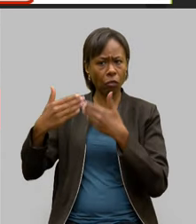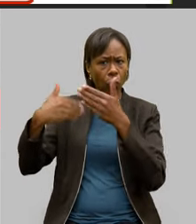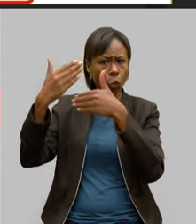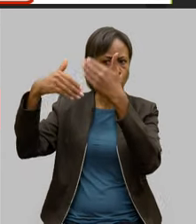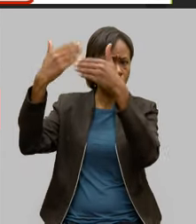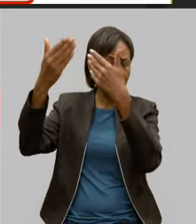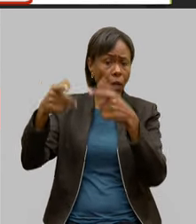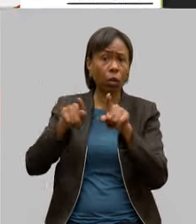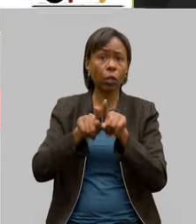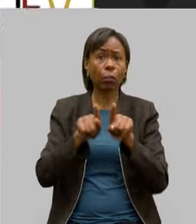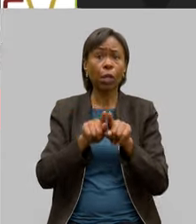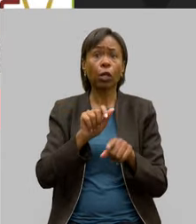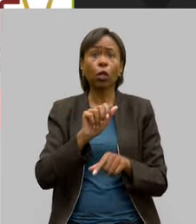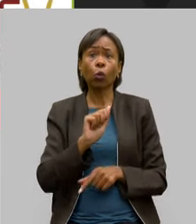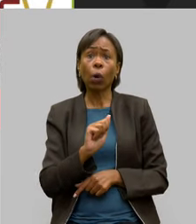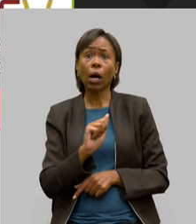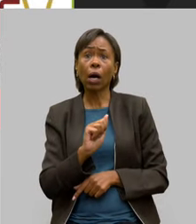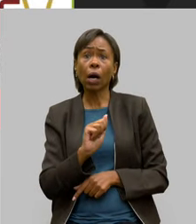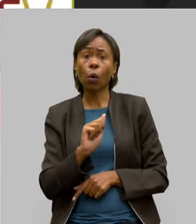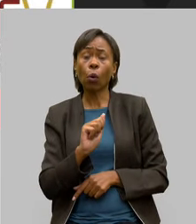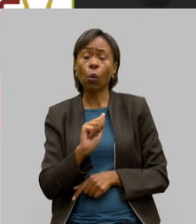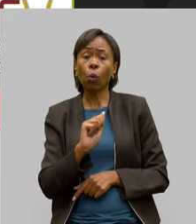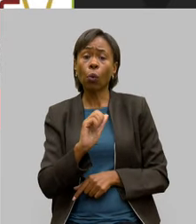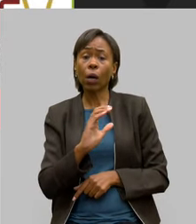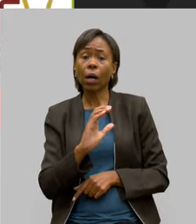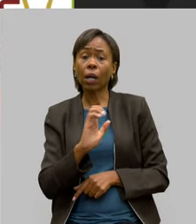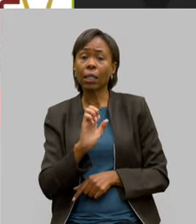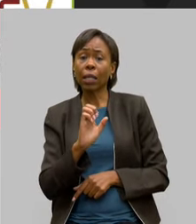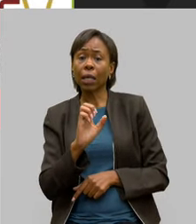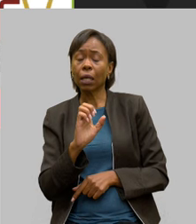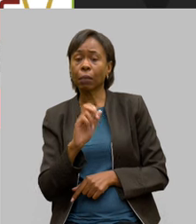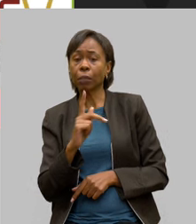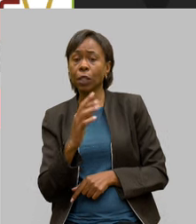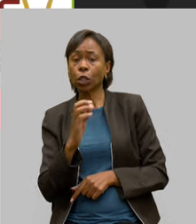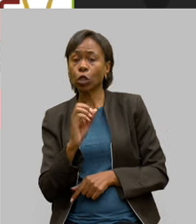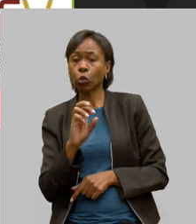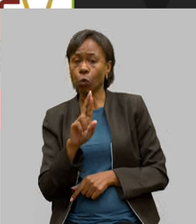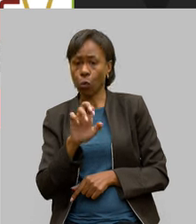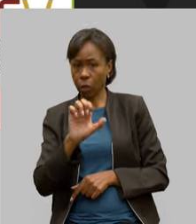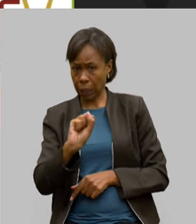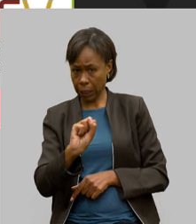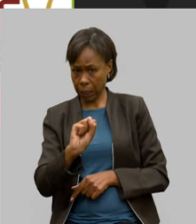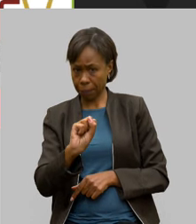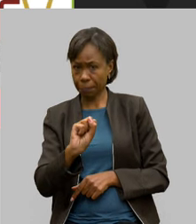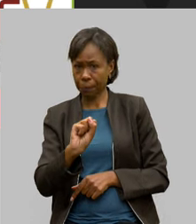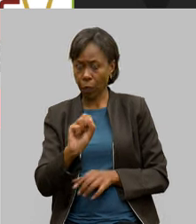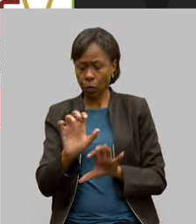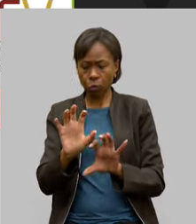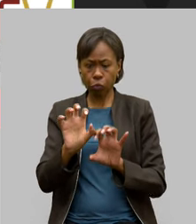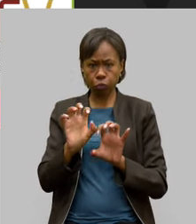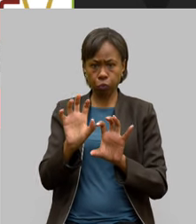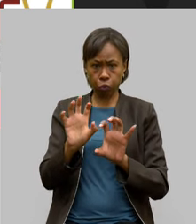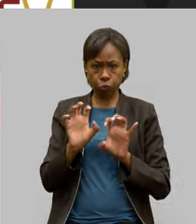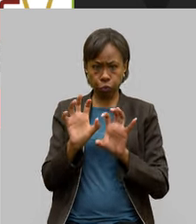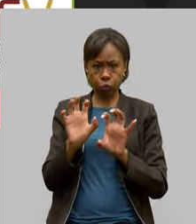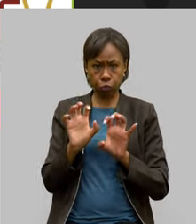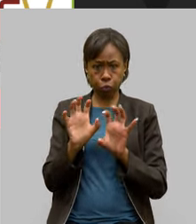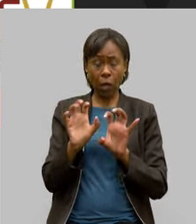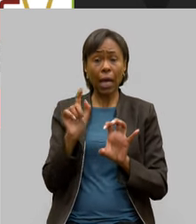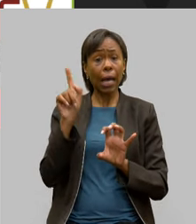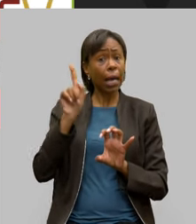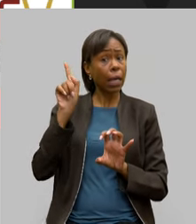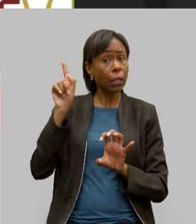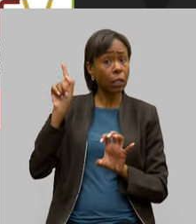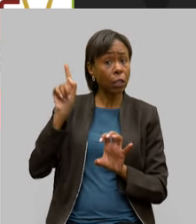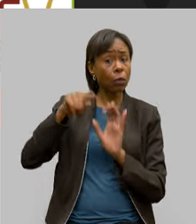aceptores dos receptores isso que eu tô mostrando para vocês é uma pesquisa que foi divulgada